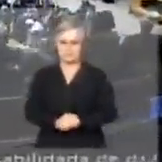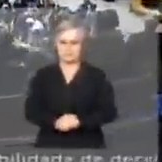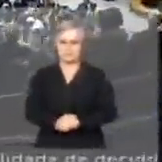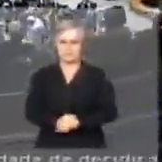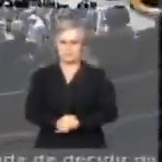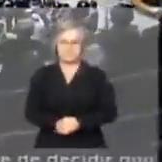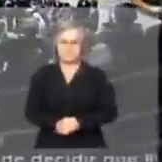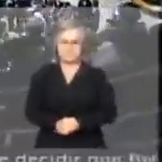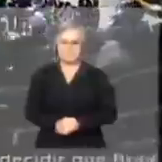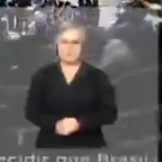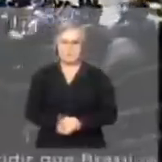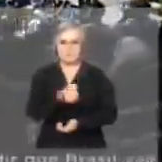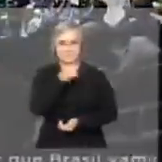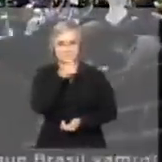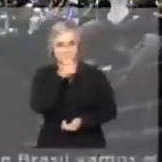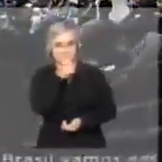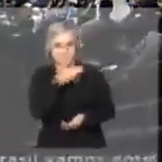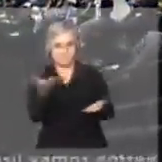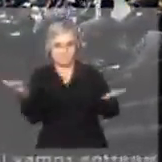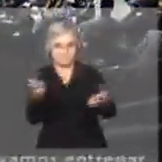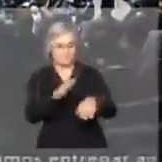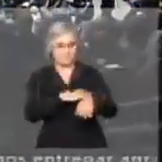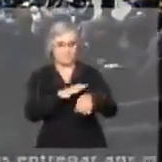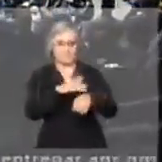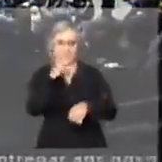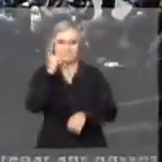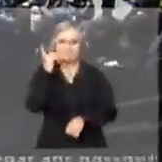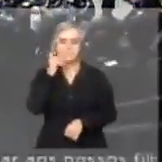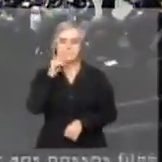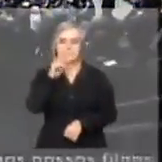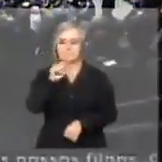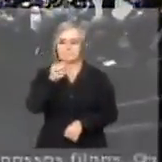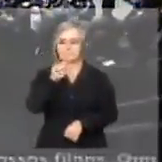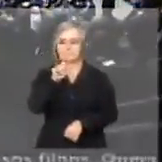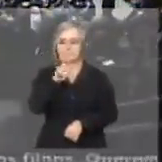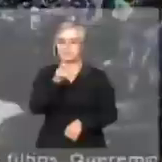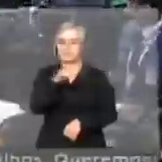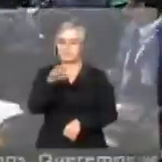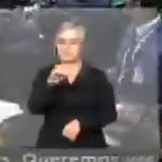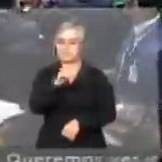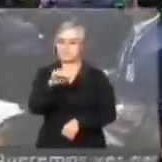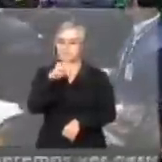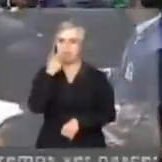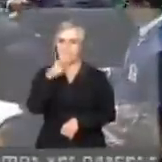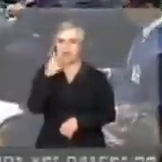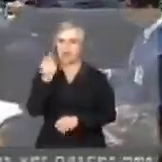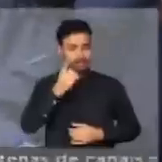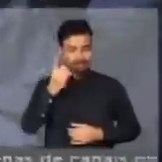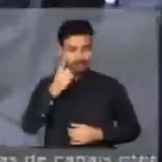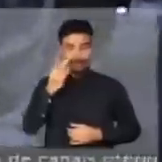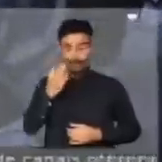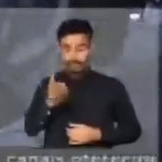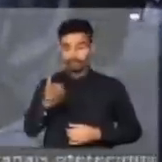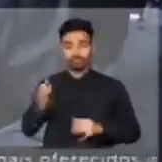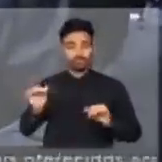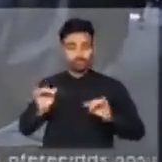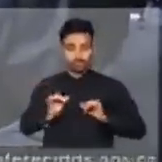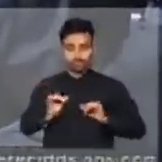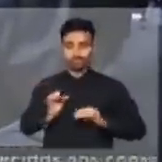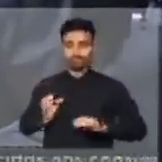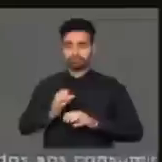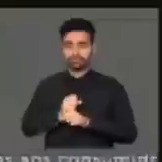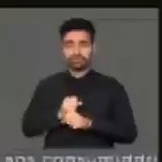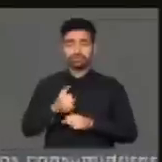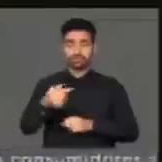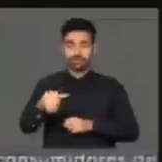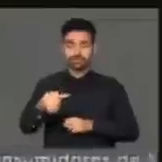Este foi o deputado Silvio Costa, falando pela liderança do PT do B. Neste momento, os abstenção, 7